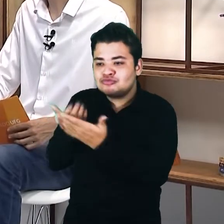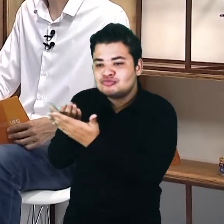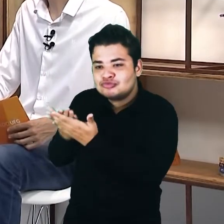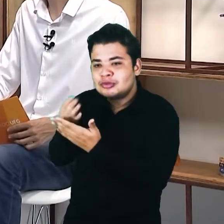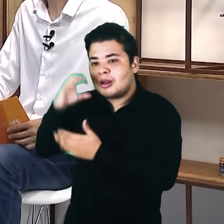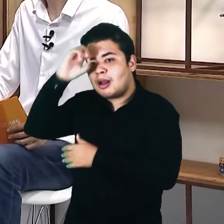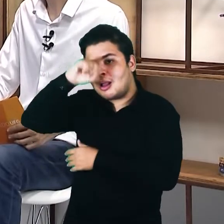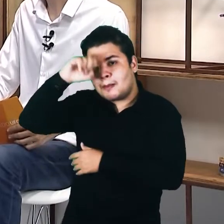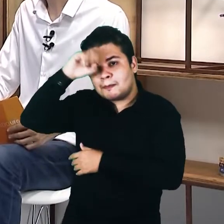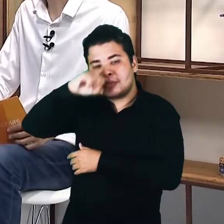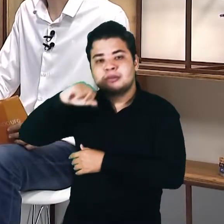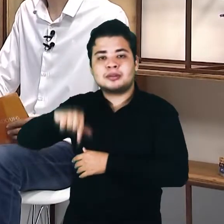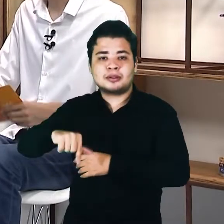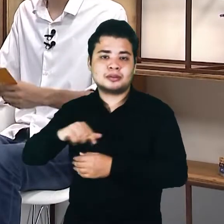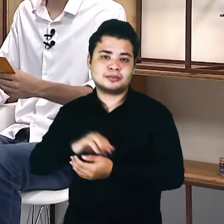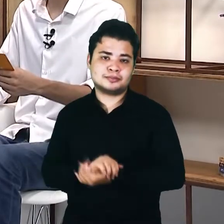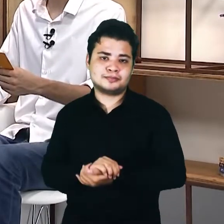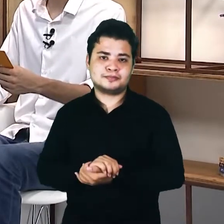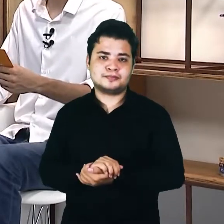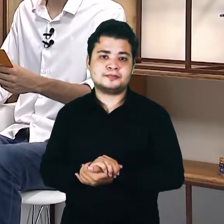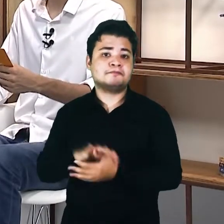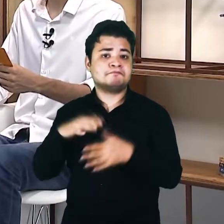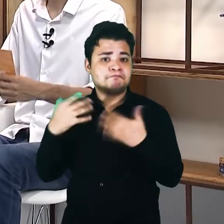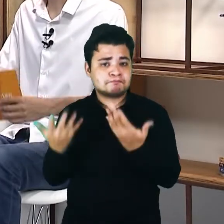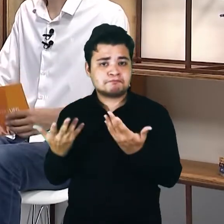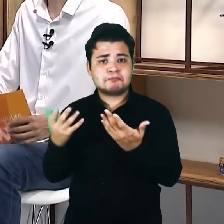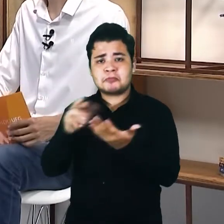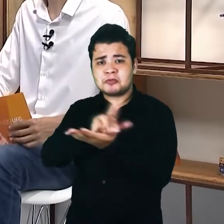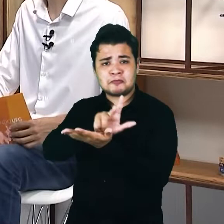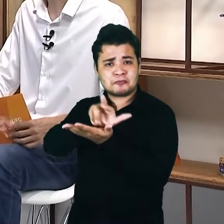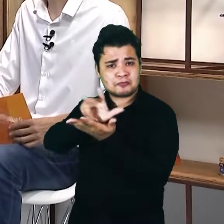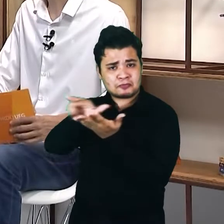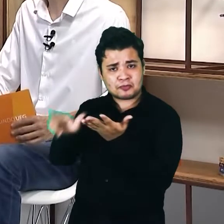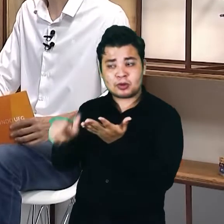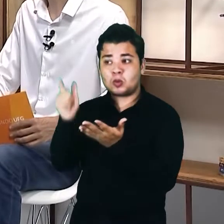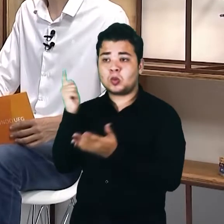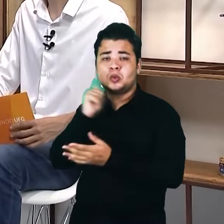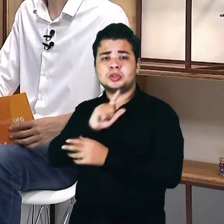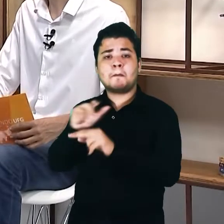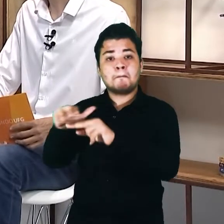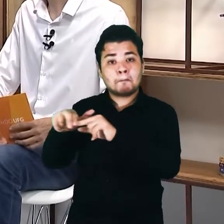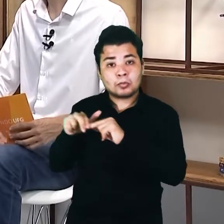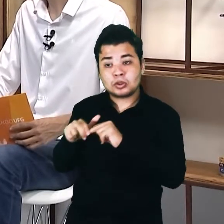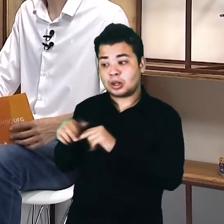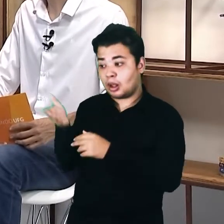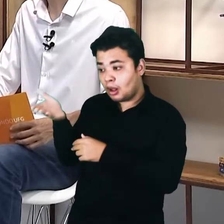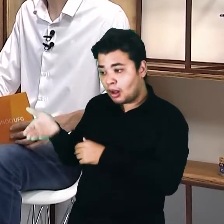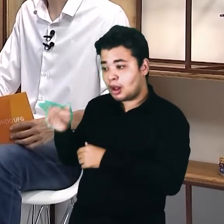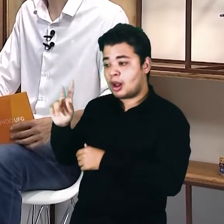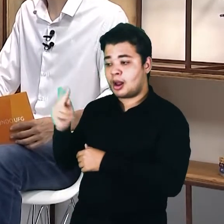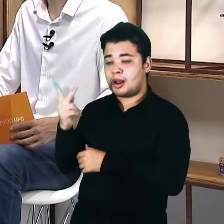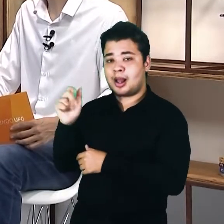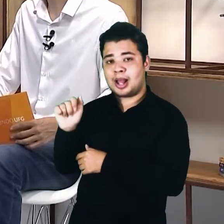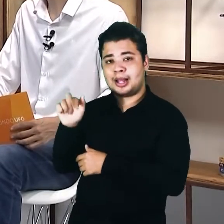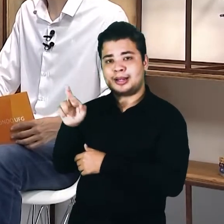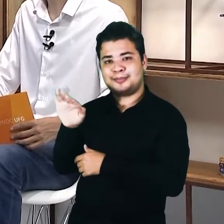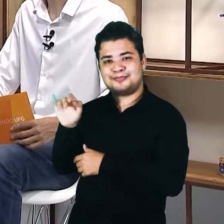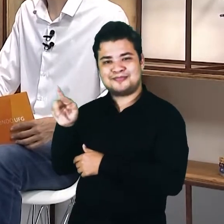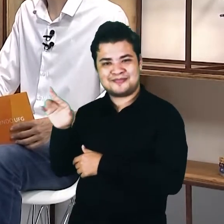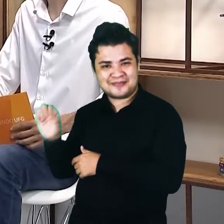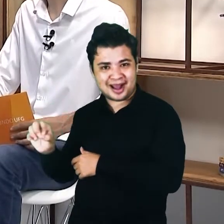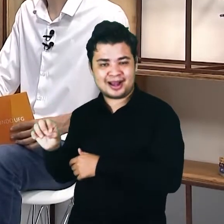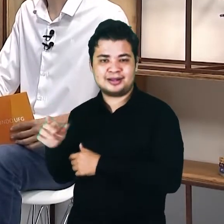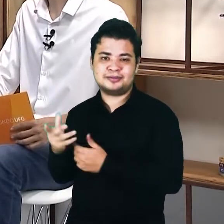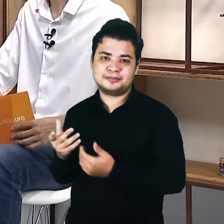Nós temos isso aí. Então, todas essas atividades da UFG, o nosso herbário participa, né? Então, ele é bem dinâmico,